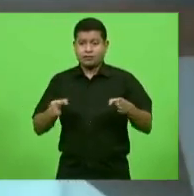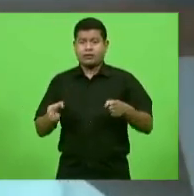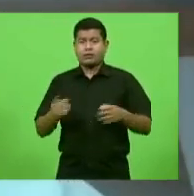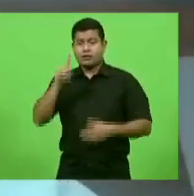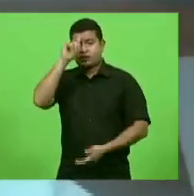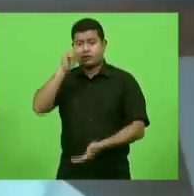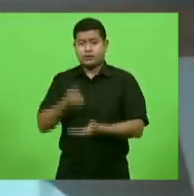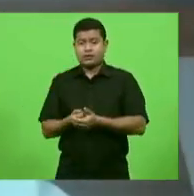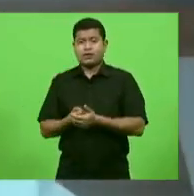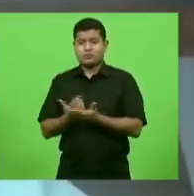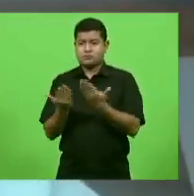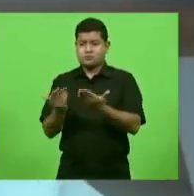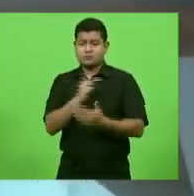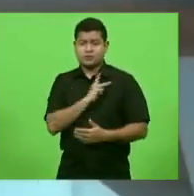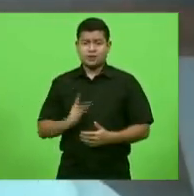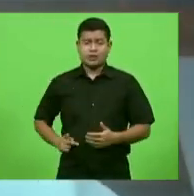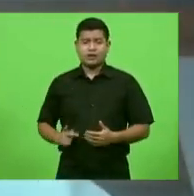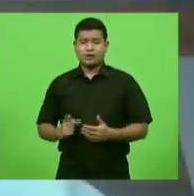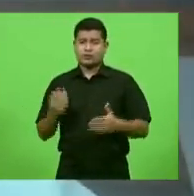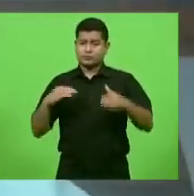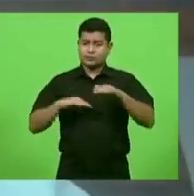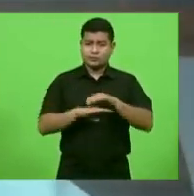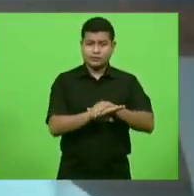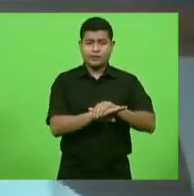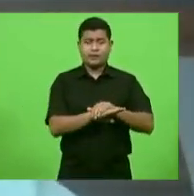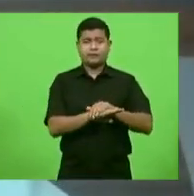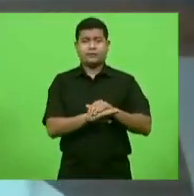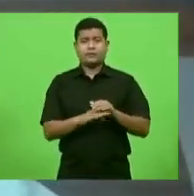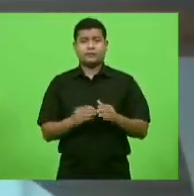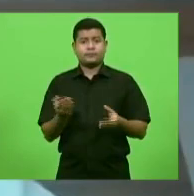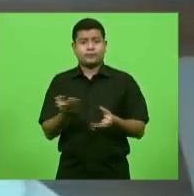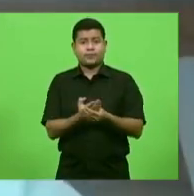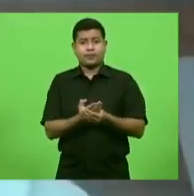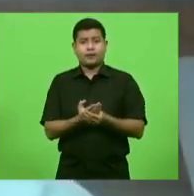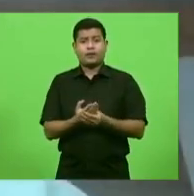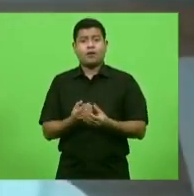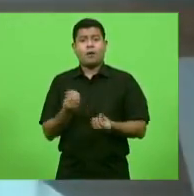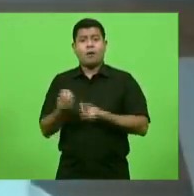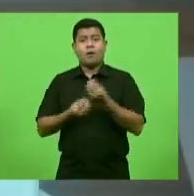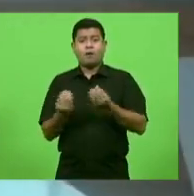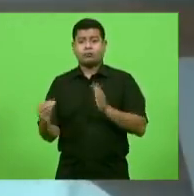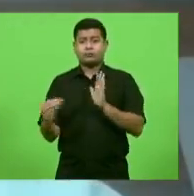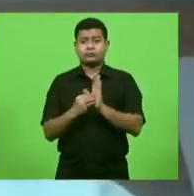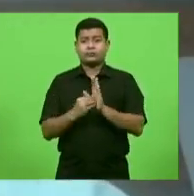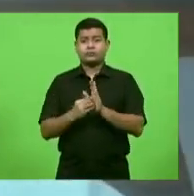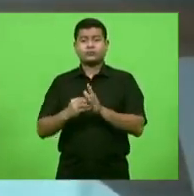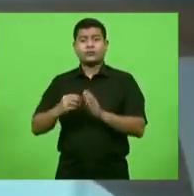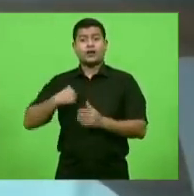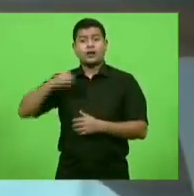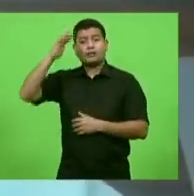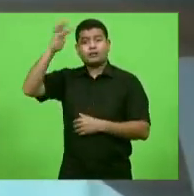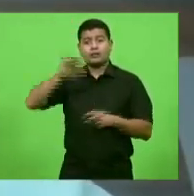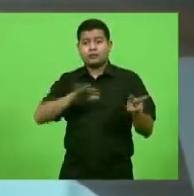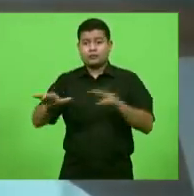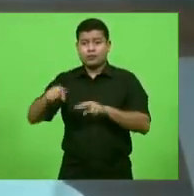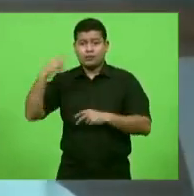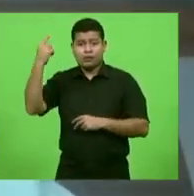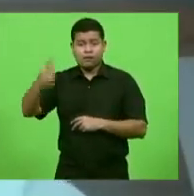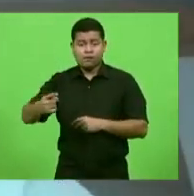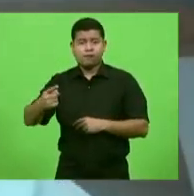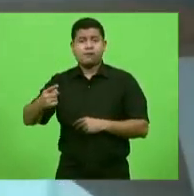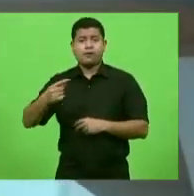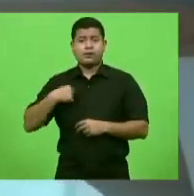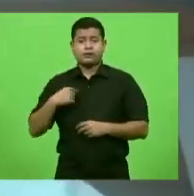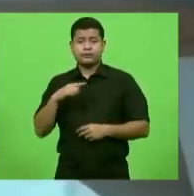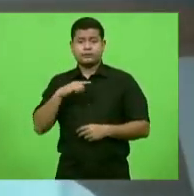sequer se dar início à fase investigatória na qual seriam produzidas as primeiras provas. Imagine se daqui a uma semana o MPF concluir pela